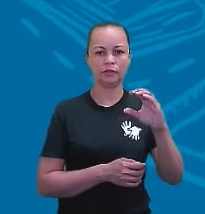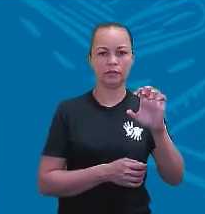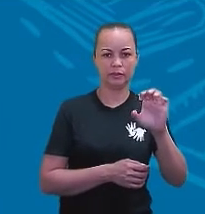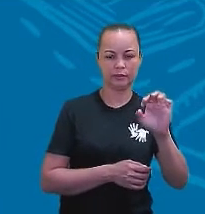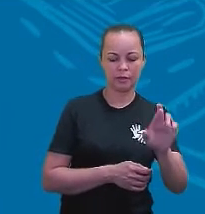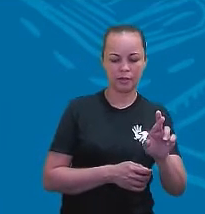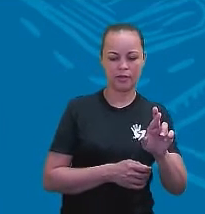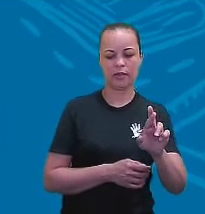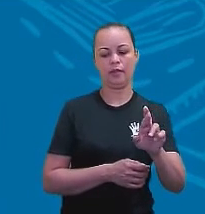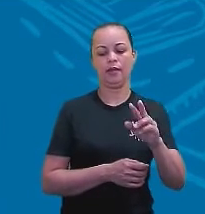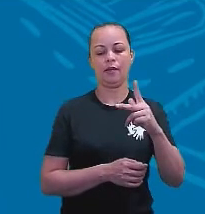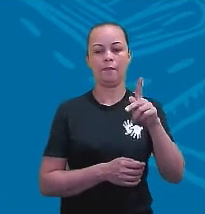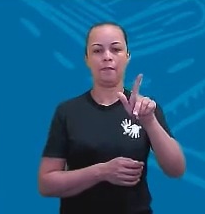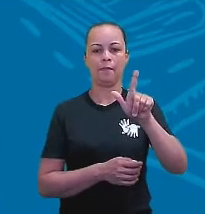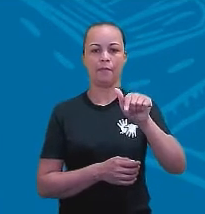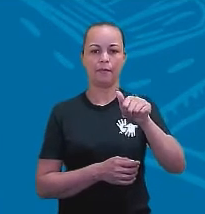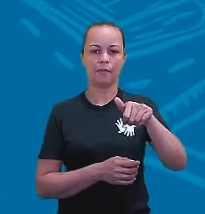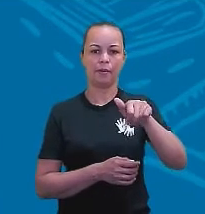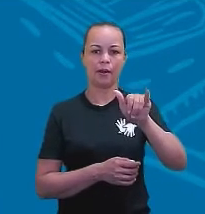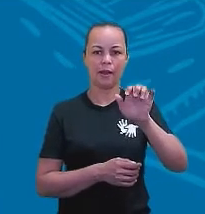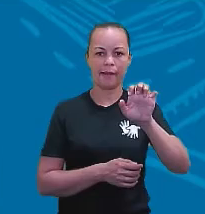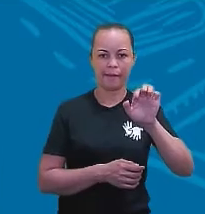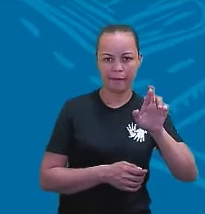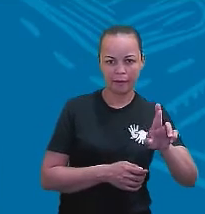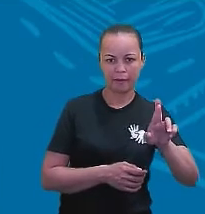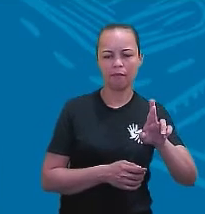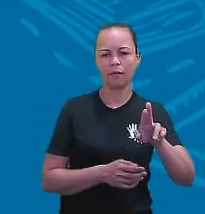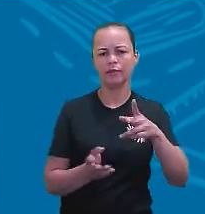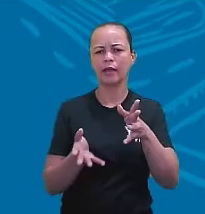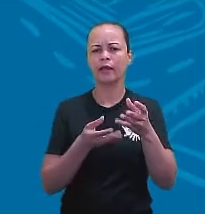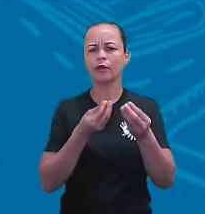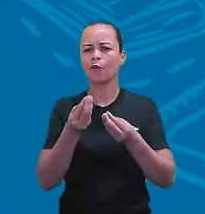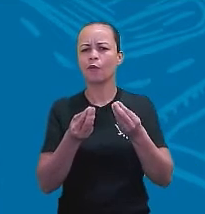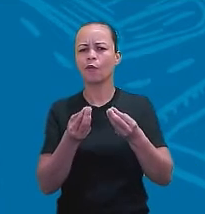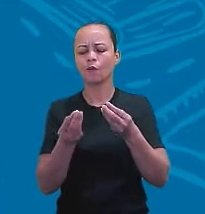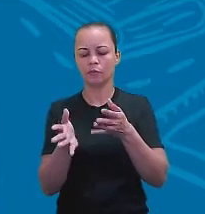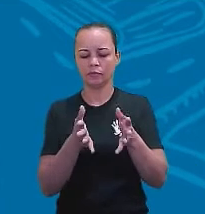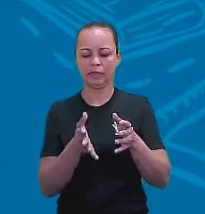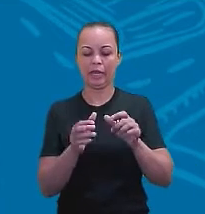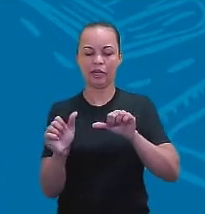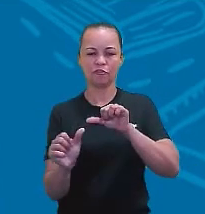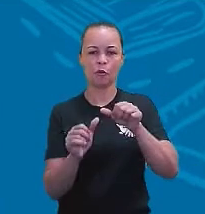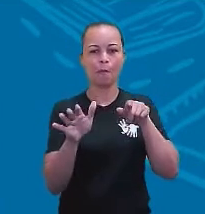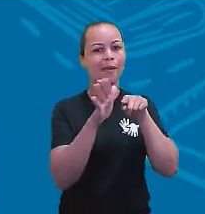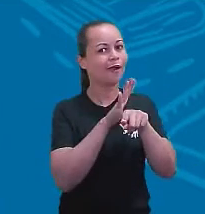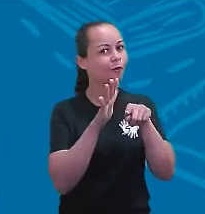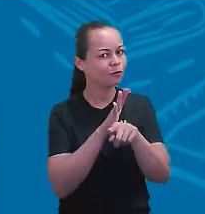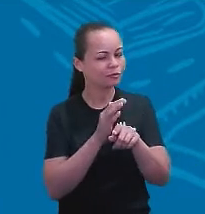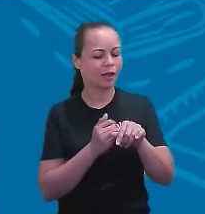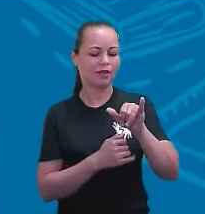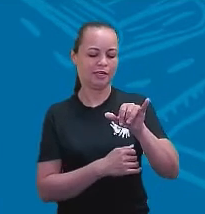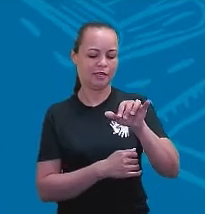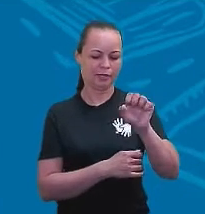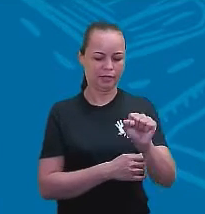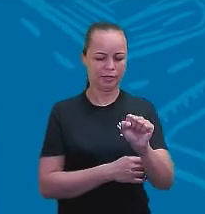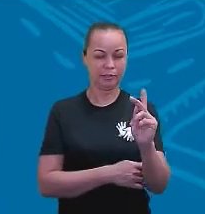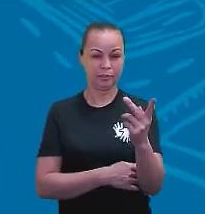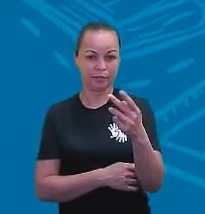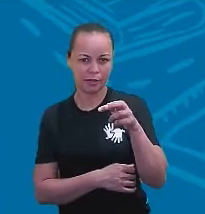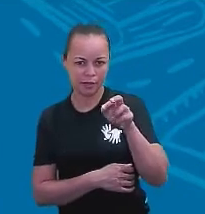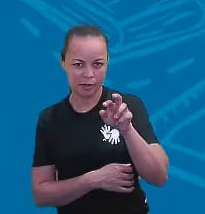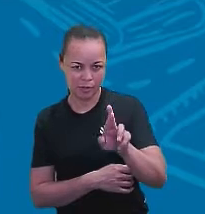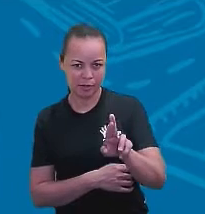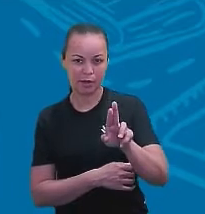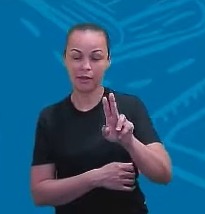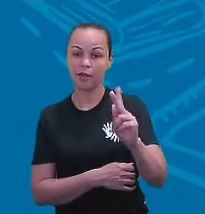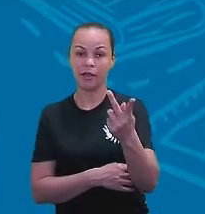eu vou fazer uma pergunta com ele. E aí ele vai ficar, is he a good soccer player? Você